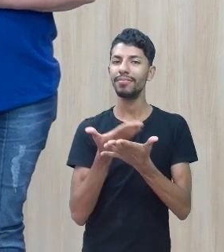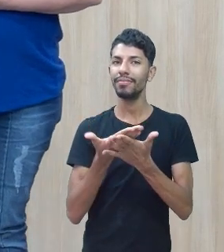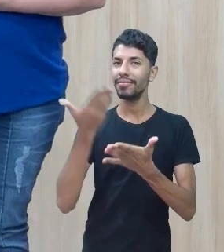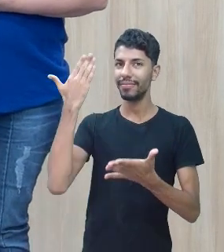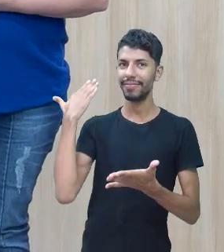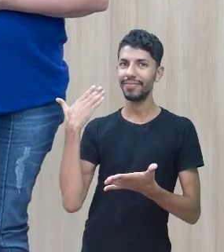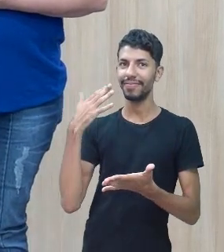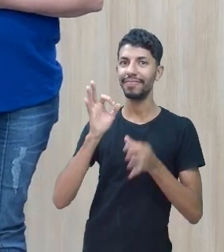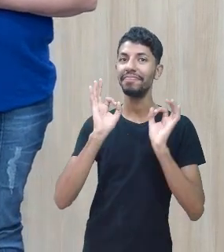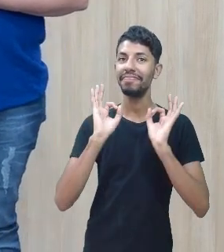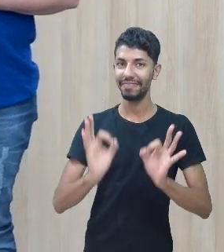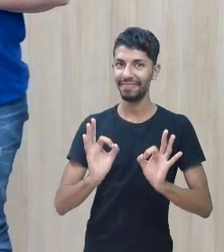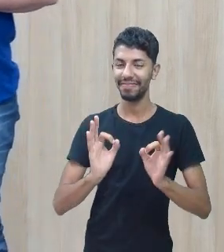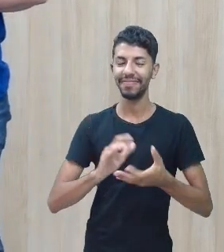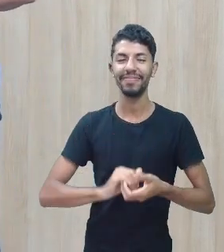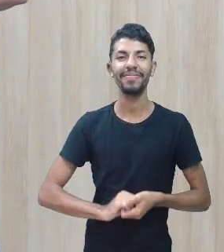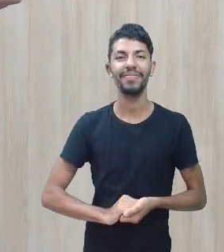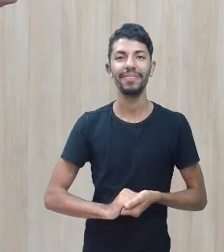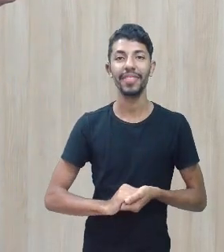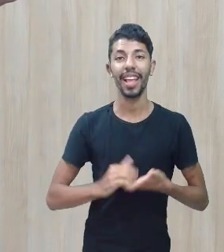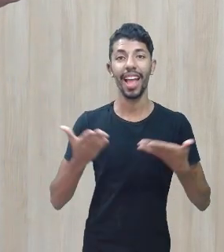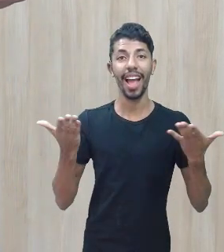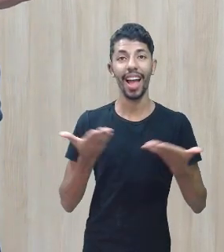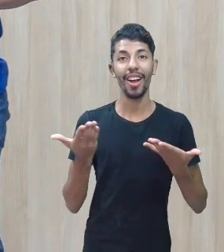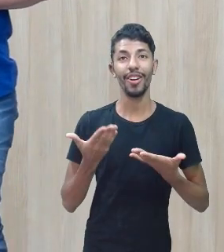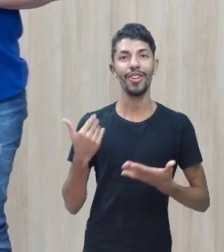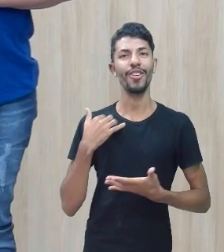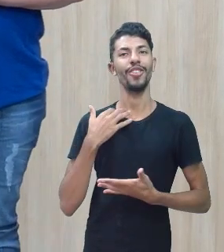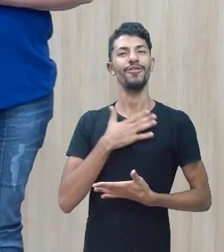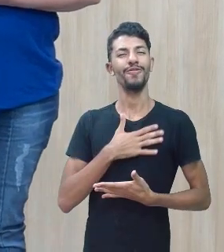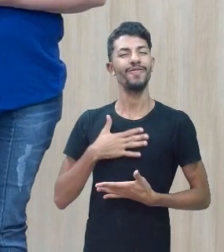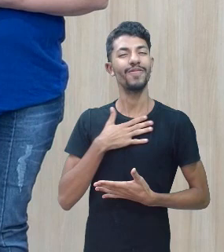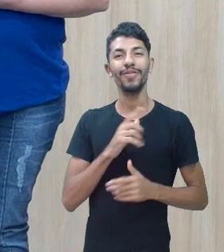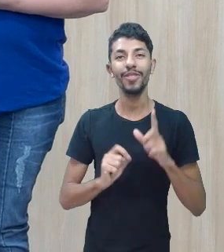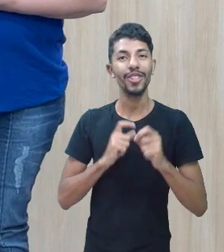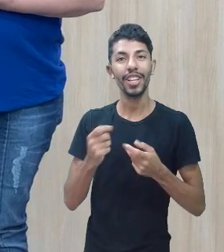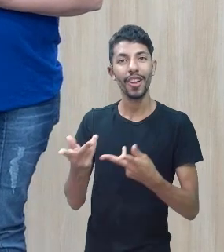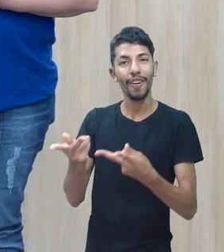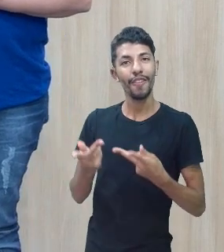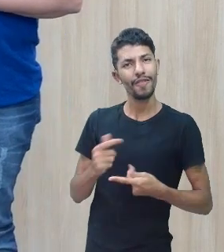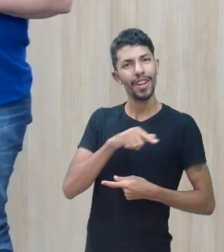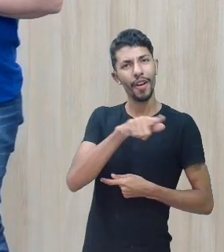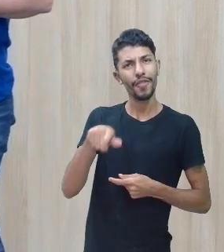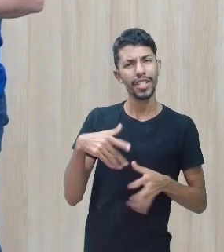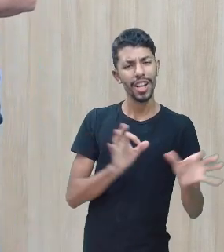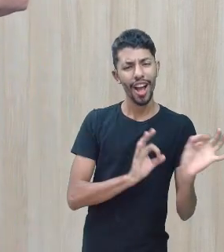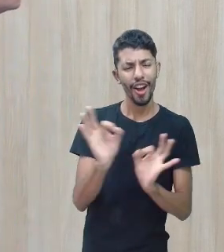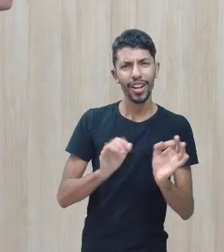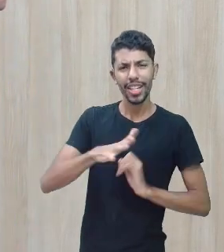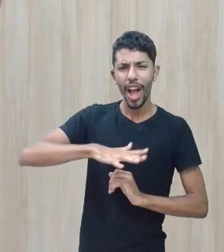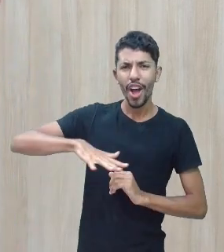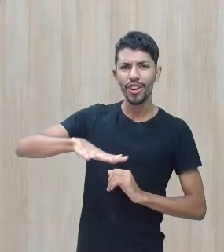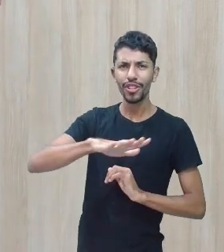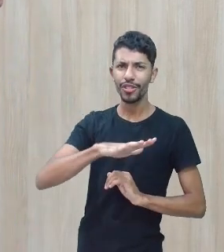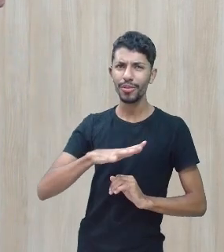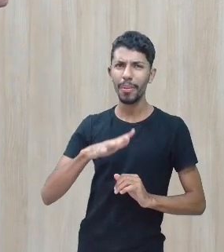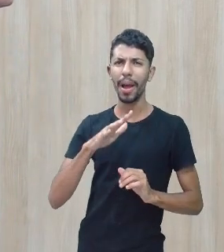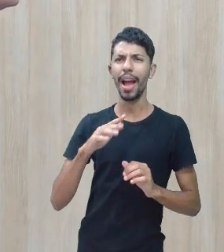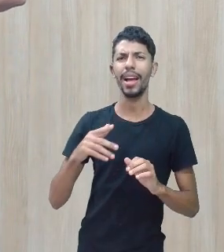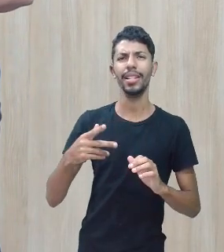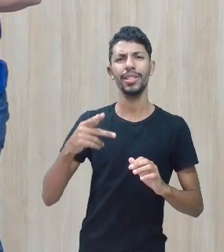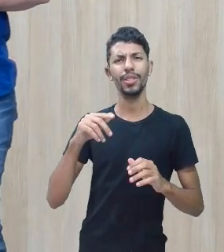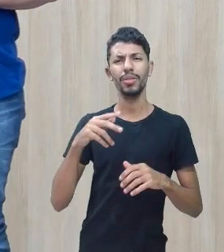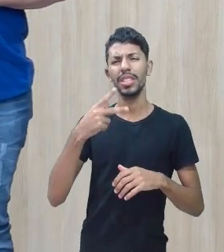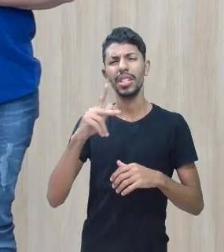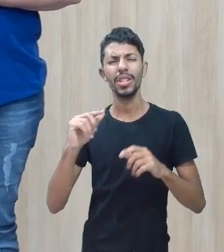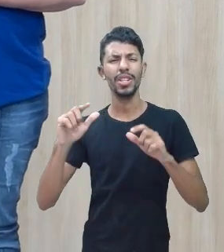anterior, ok? Agora eu gostaria de convidar vocês a organizar o espaço que vocês têm aí, seja a sala, seja no